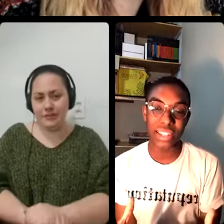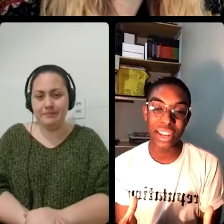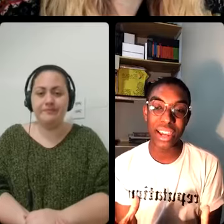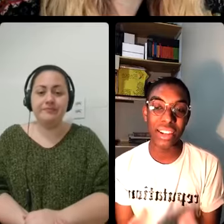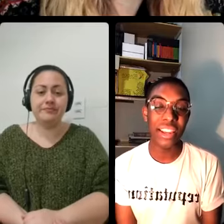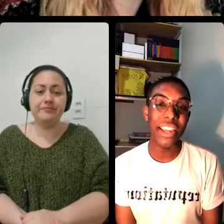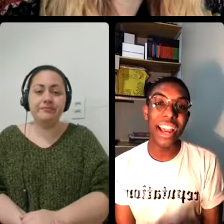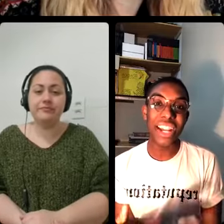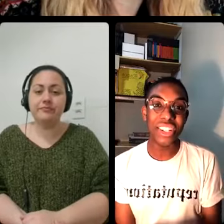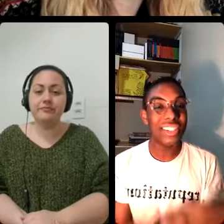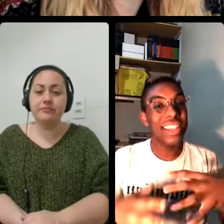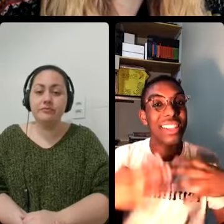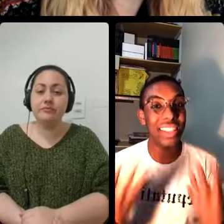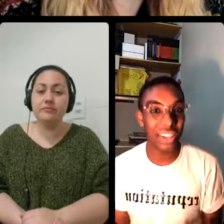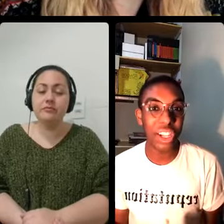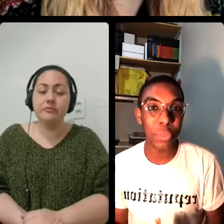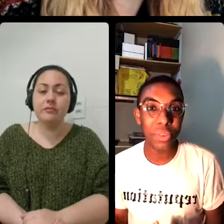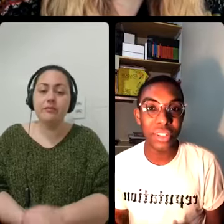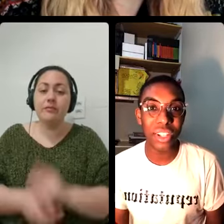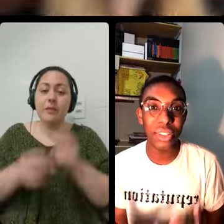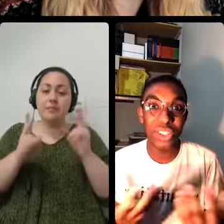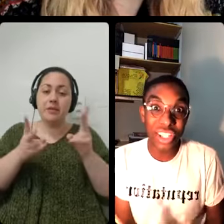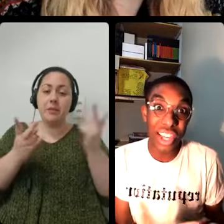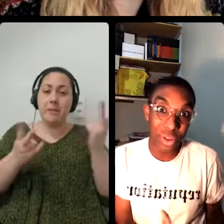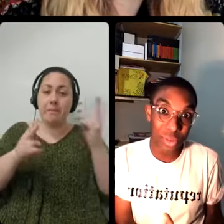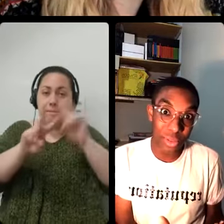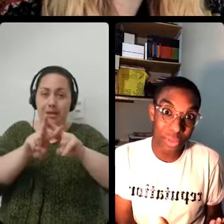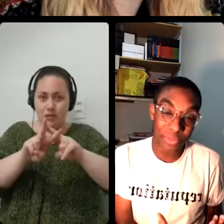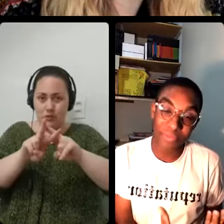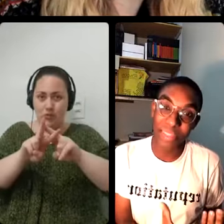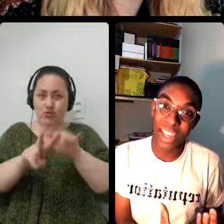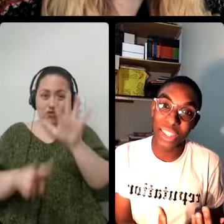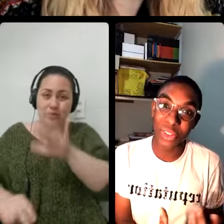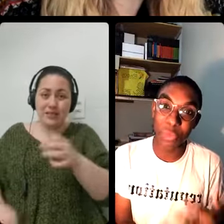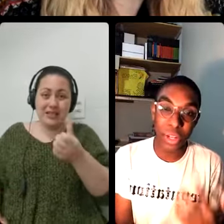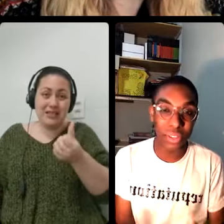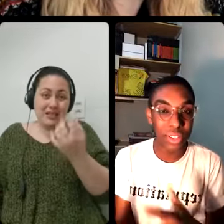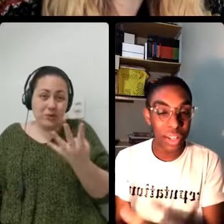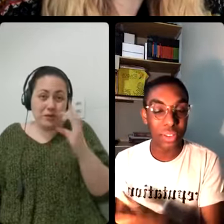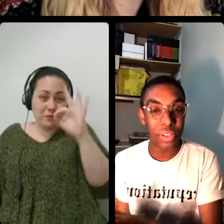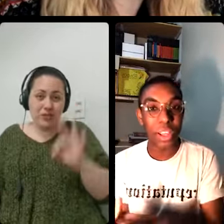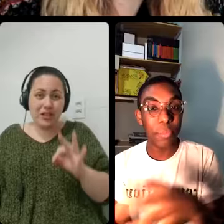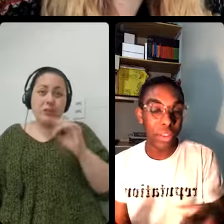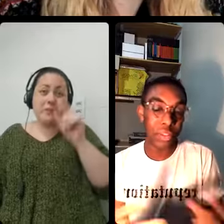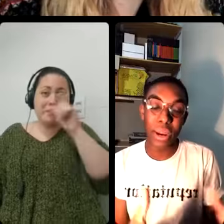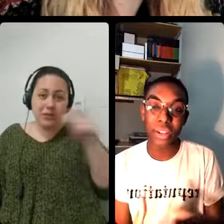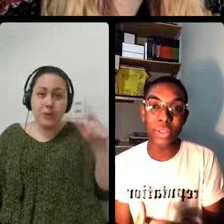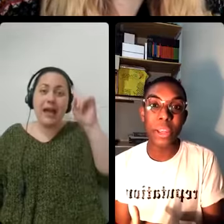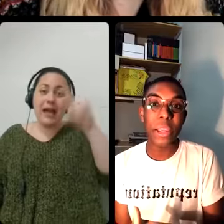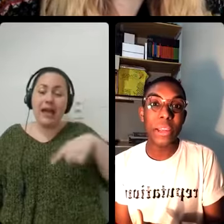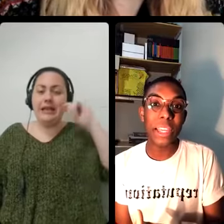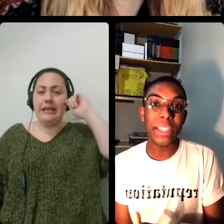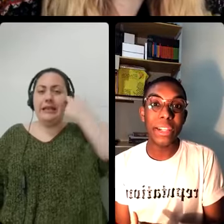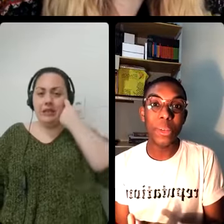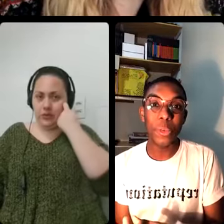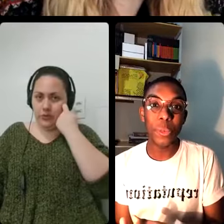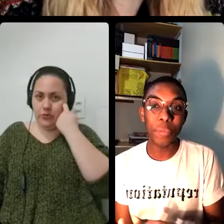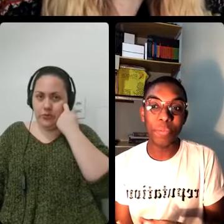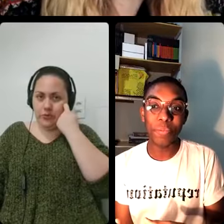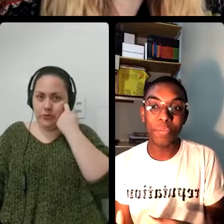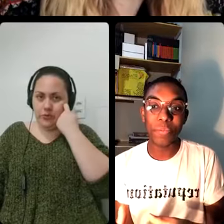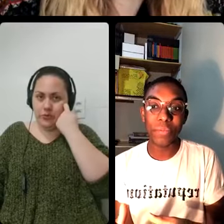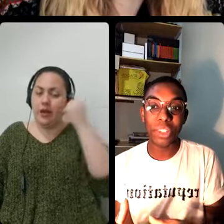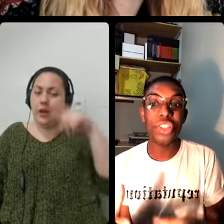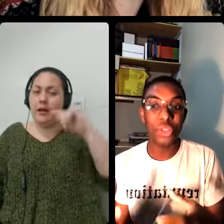população carcerária, a gente tem 64% de negros, né? Então, de pretos e negros, pretos e pardos.